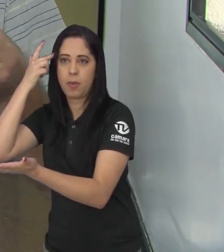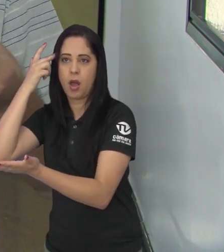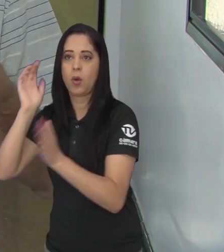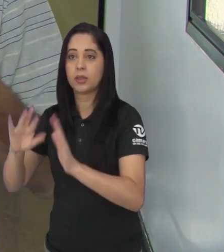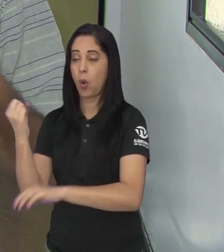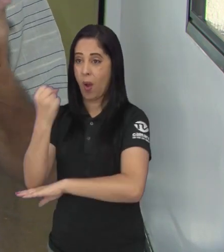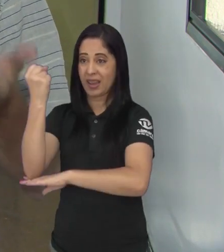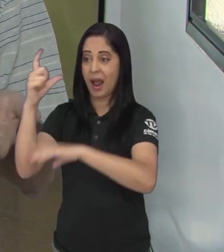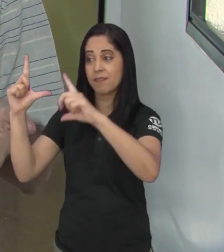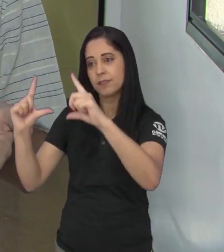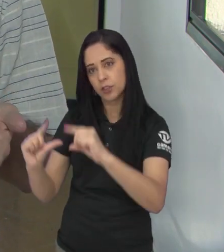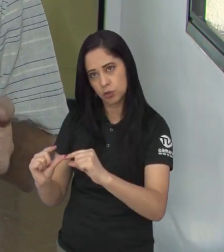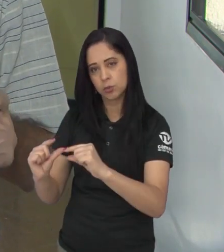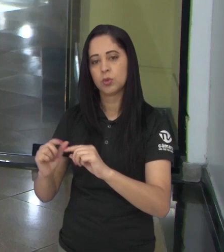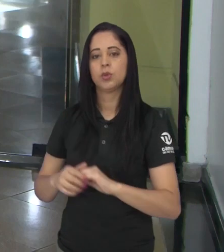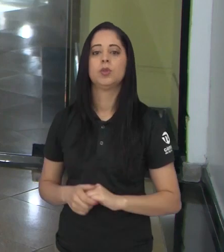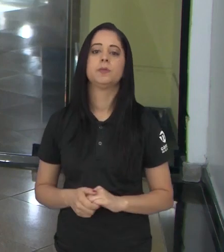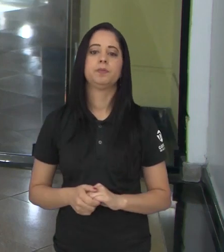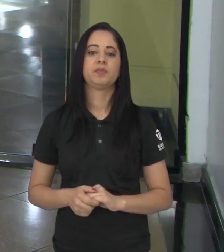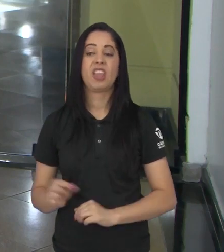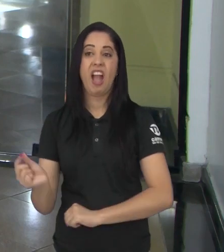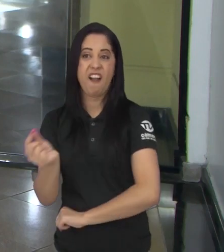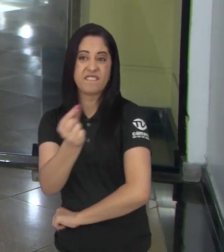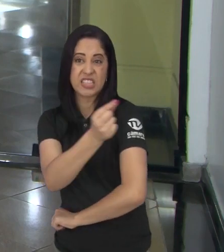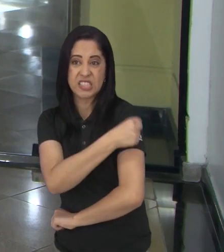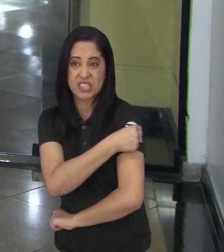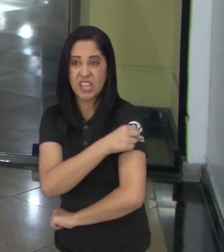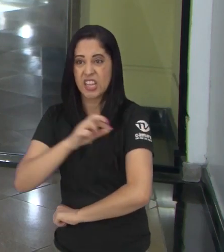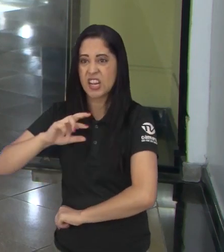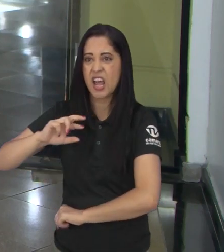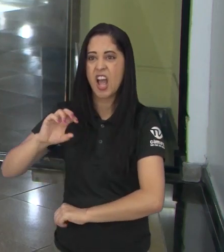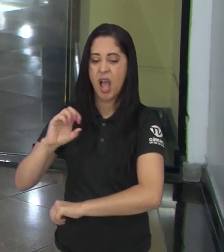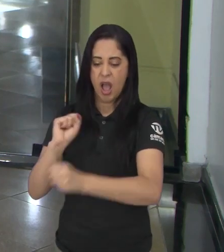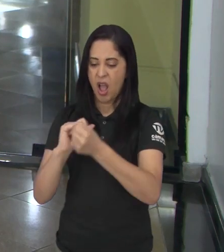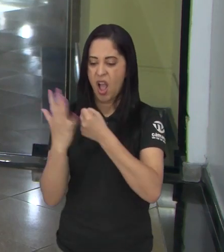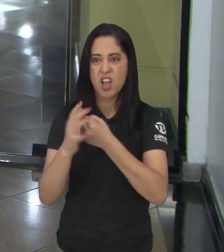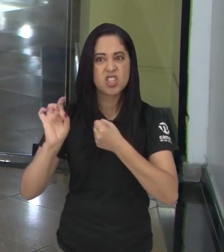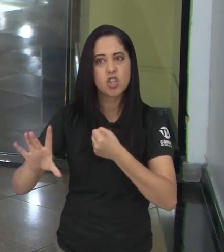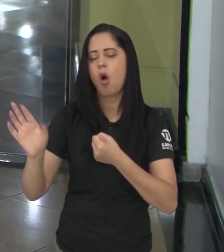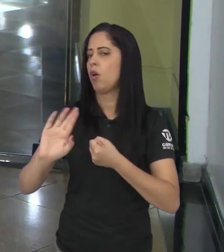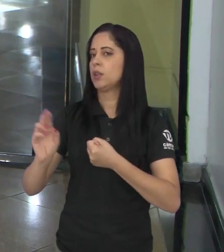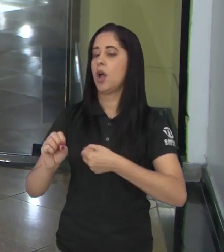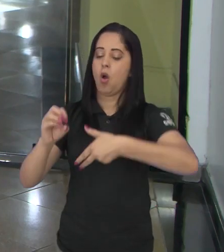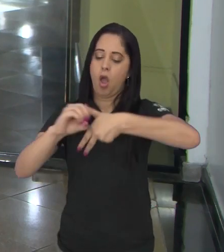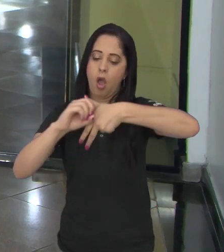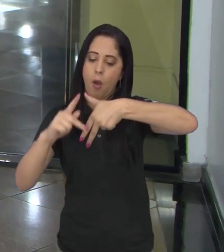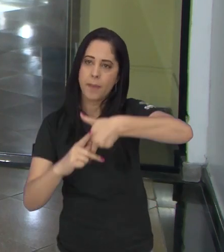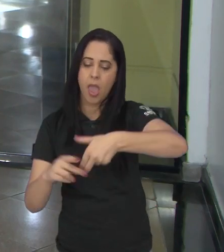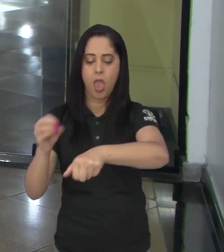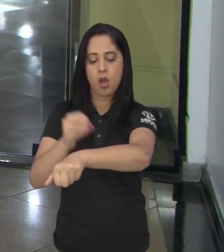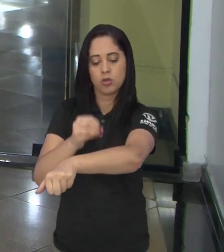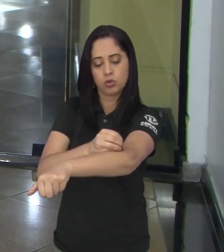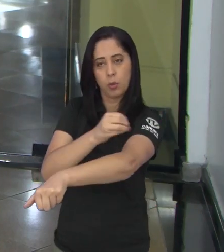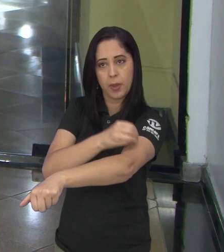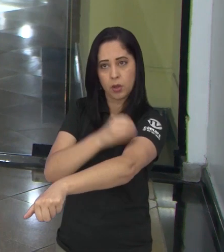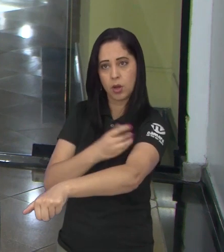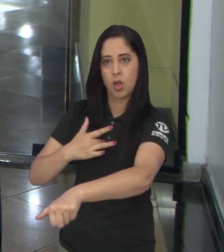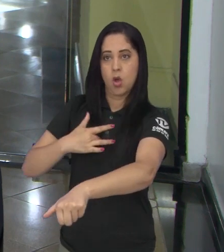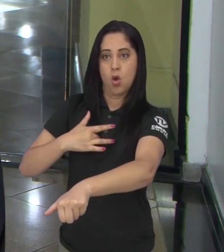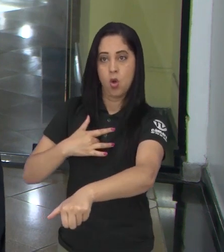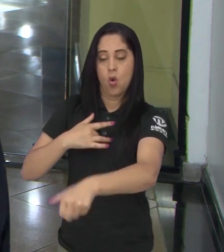reduziu muito a gravidade da doença. A vacina não é só Covid, a vacina é poliomielite, a vacina é sarampo, a